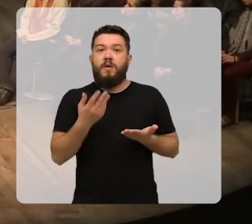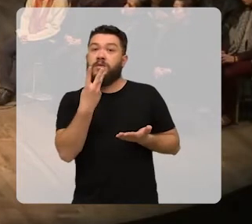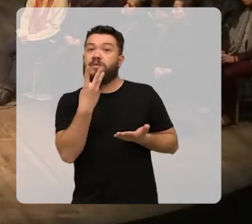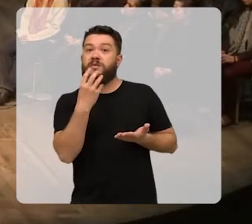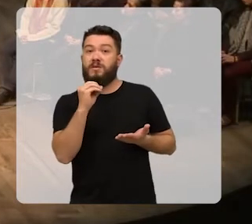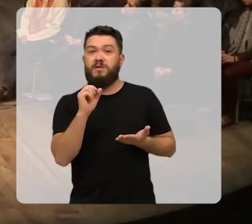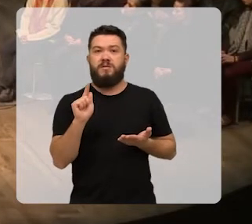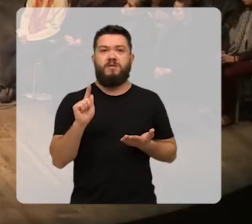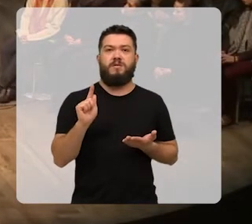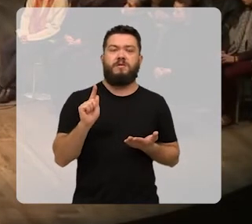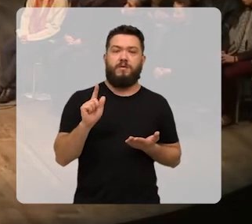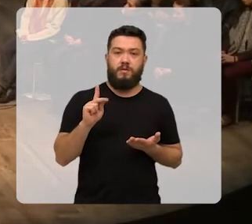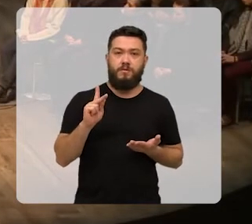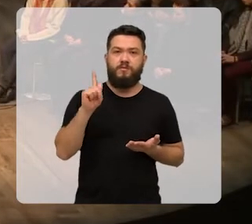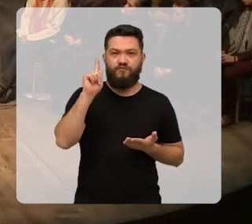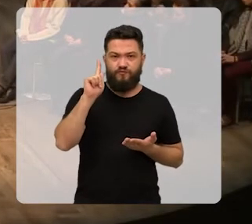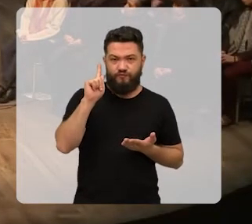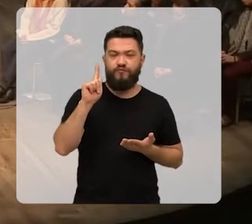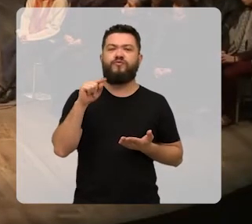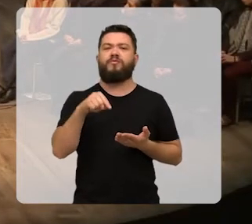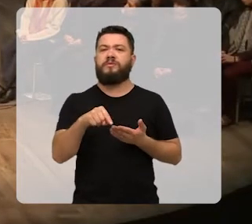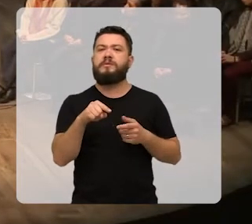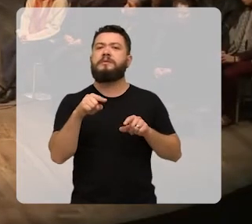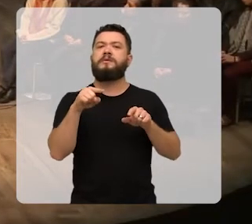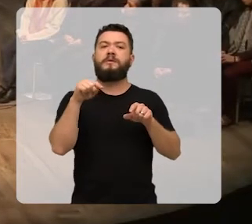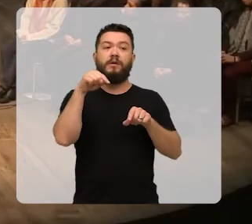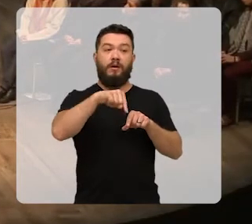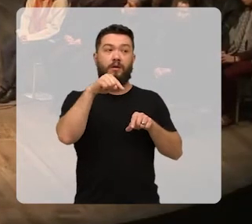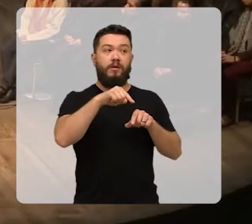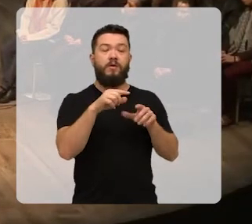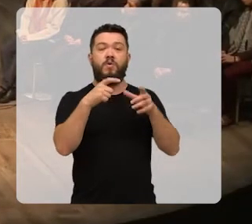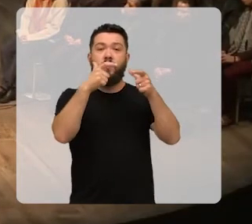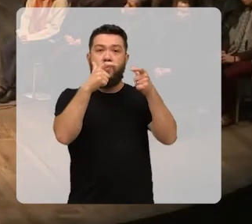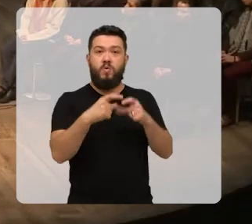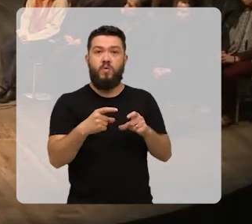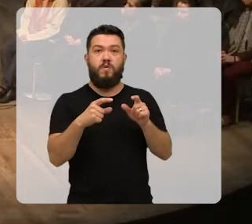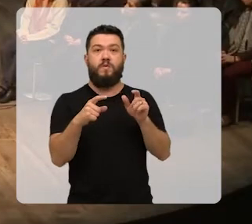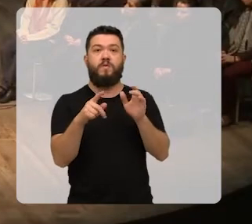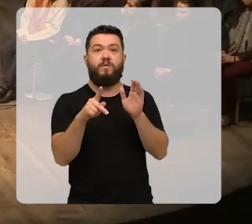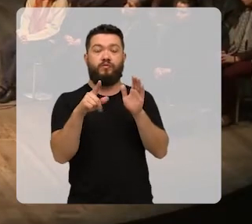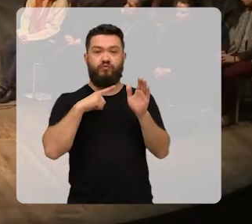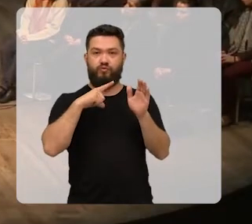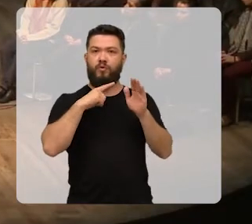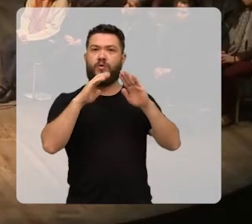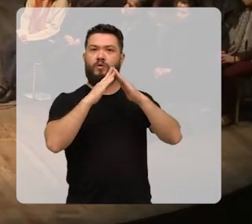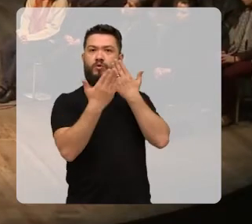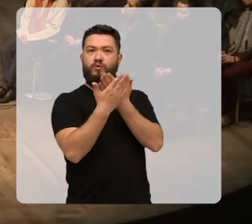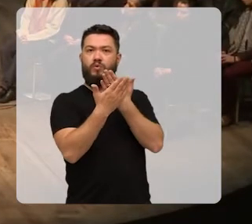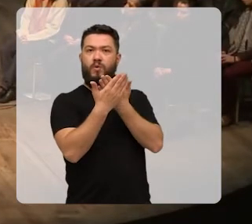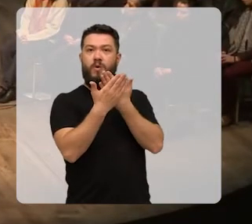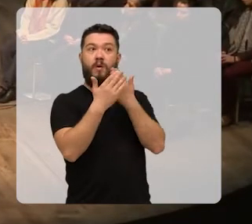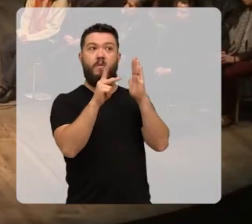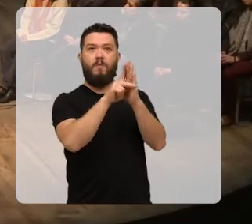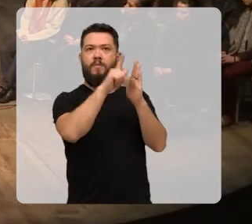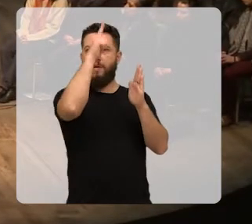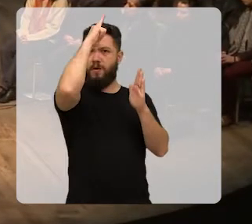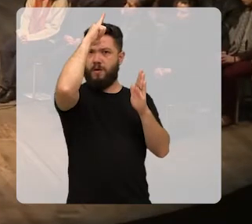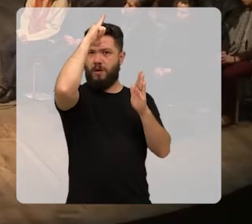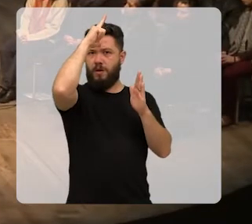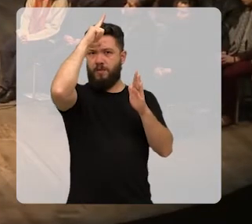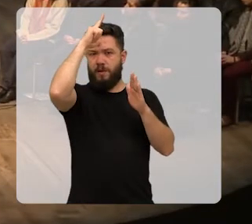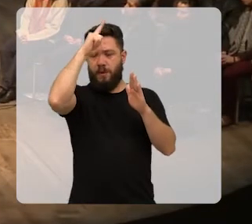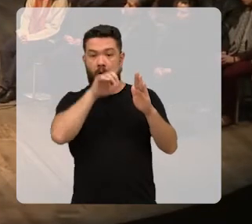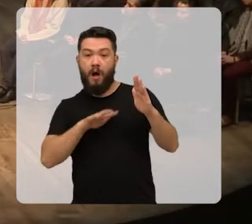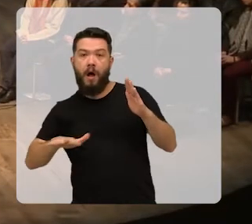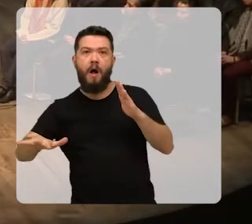um quartel, um ex-quartel dos alemães, onde atuava uma escola de tanques de guerra, perto do campo